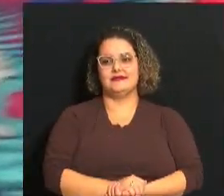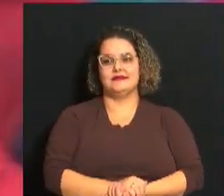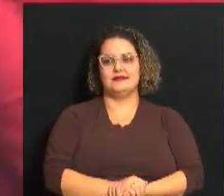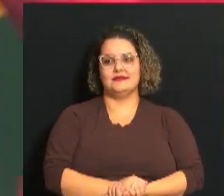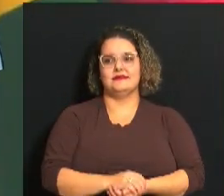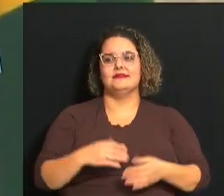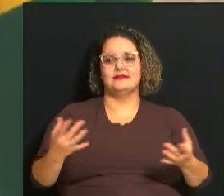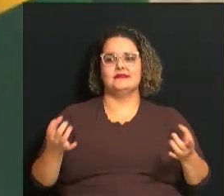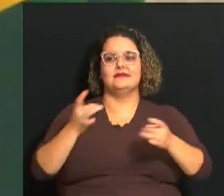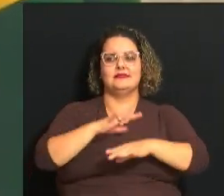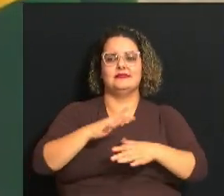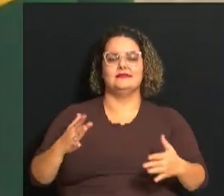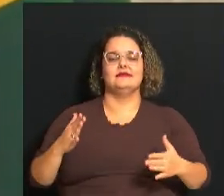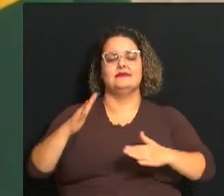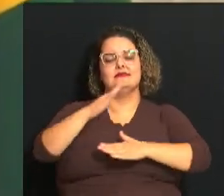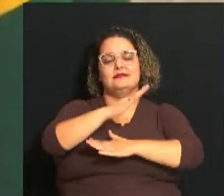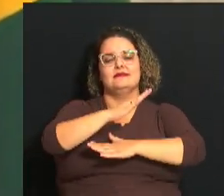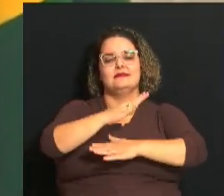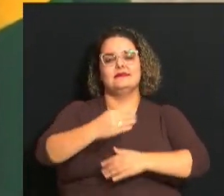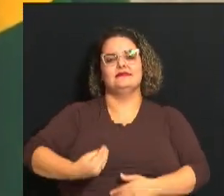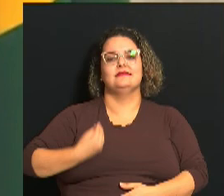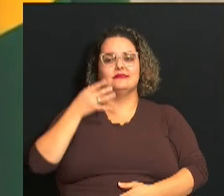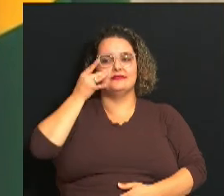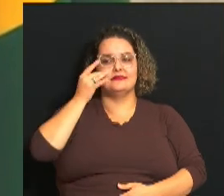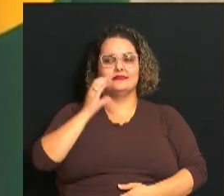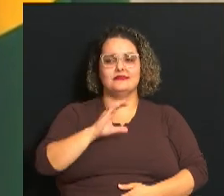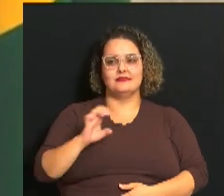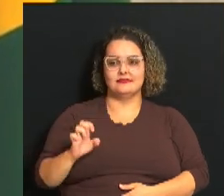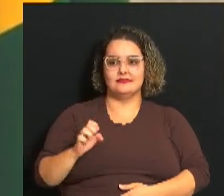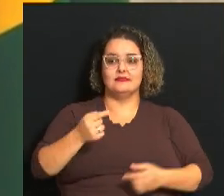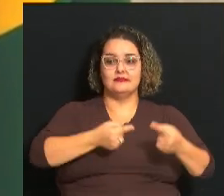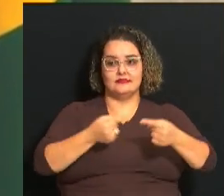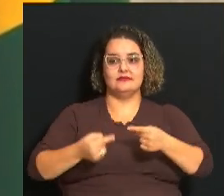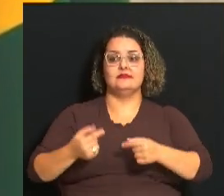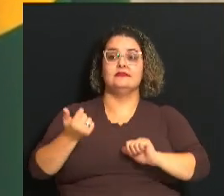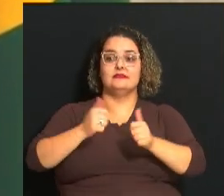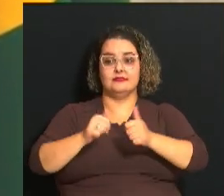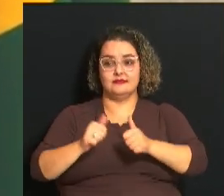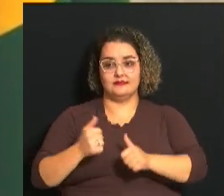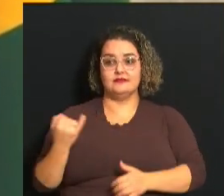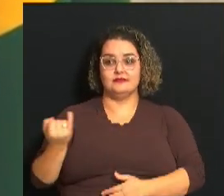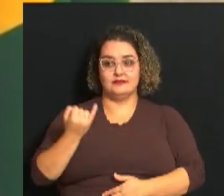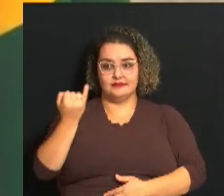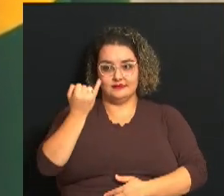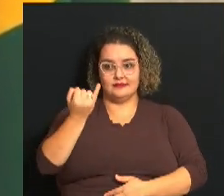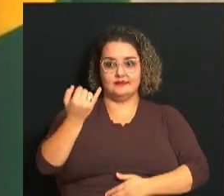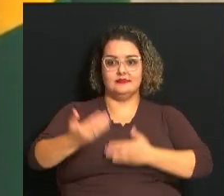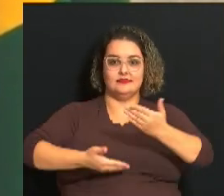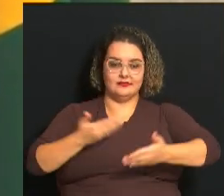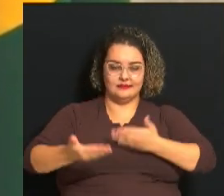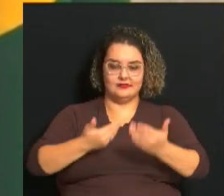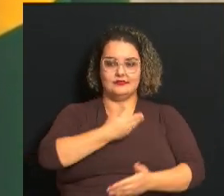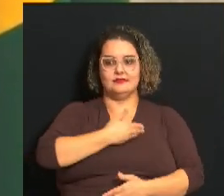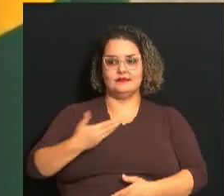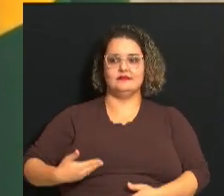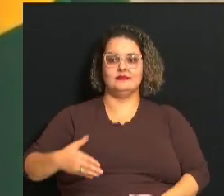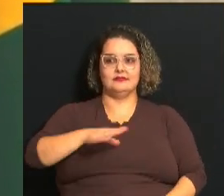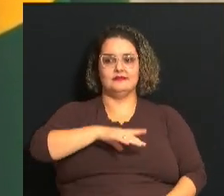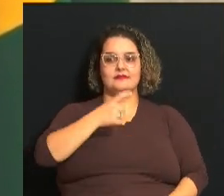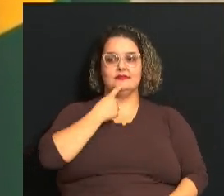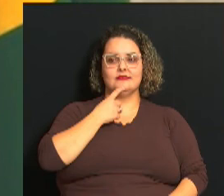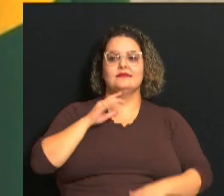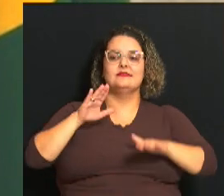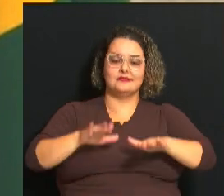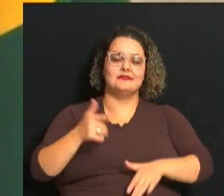encerramos aqui a transmissão ao vivo das e que discute e analisa a importância do funcionalismo público de Campinas